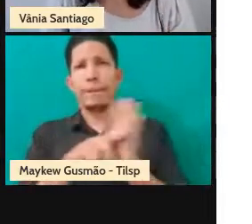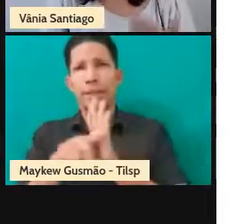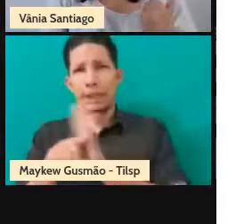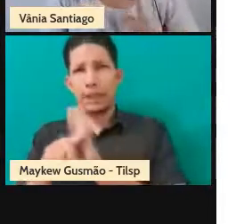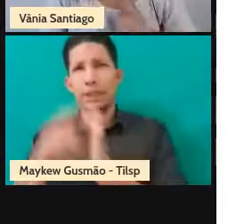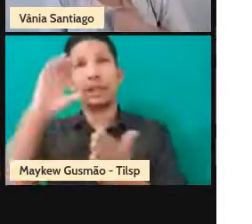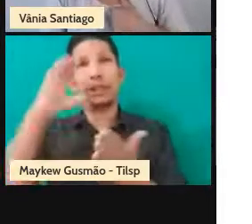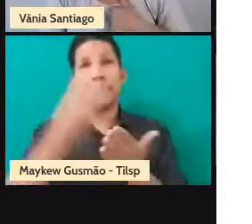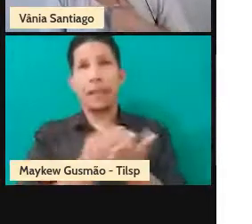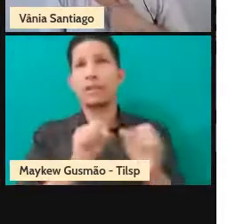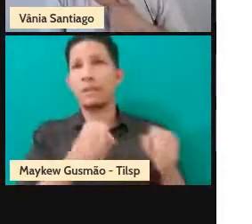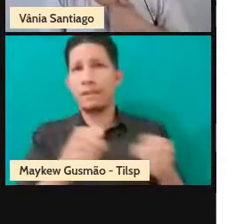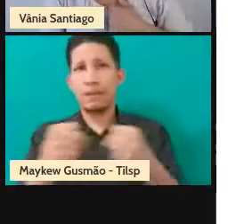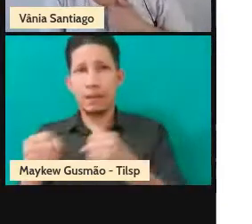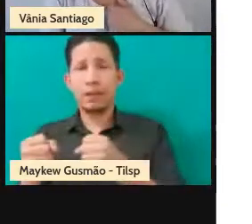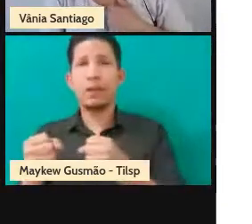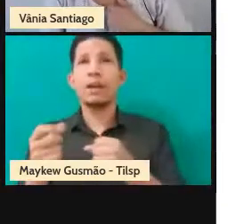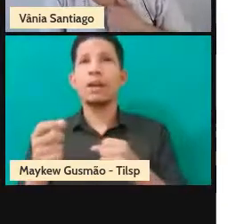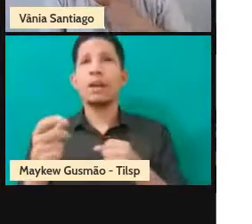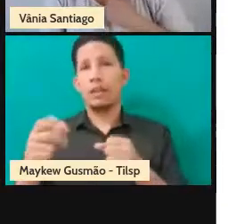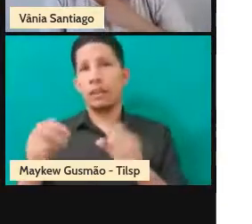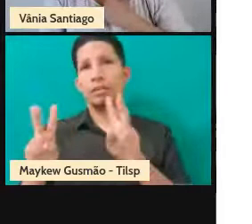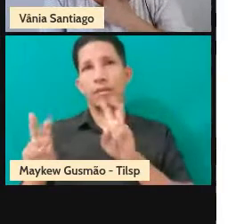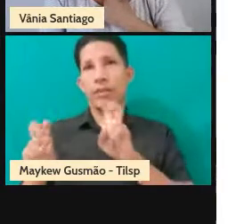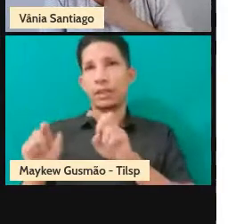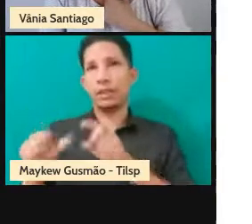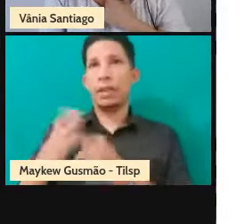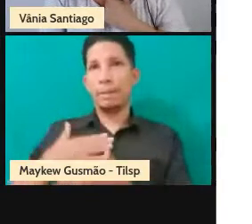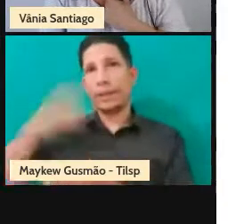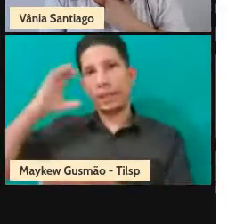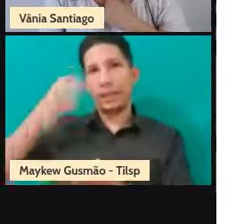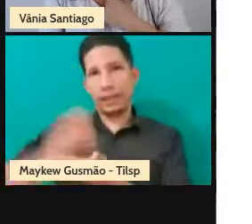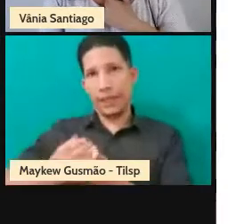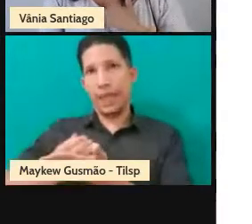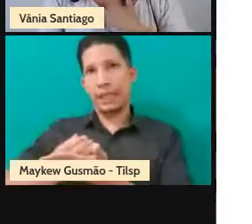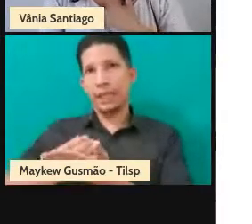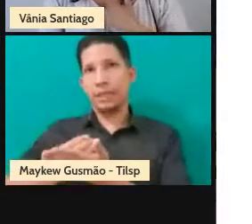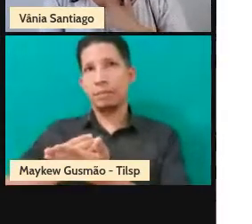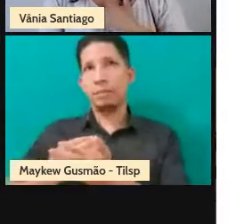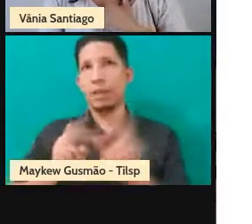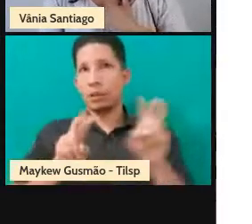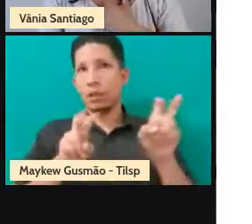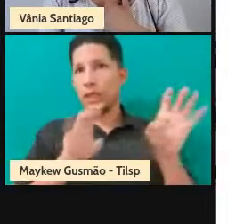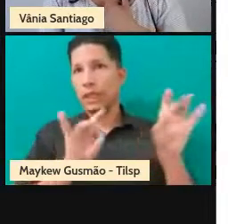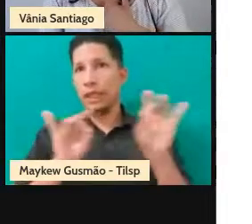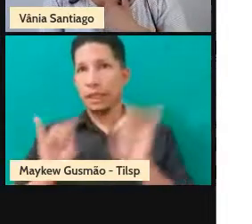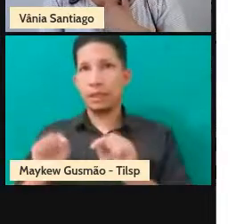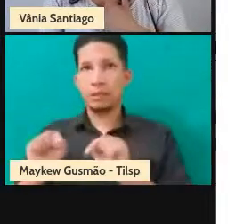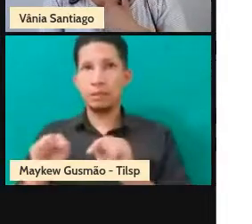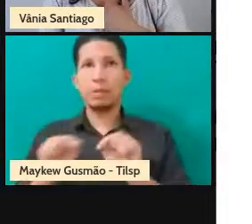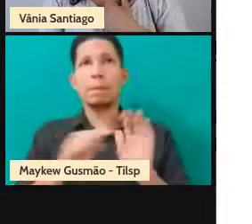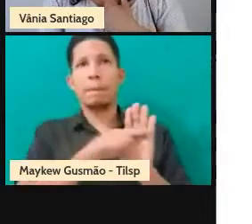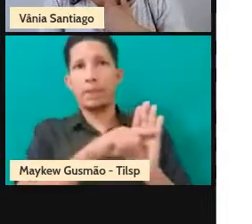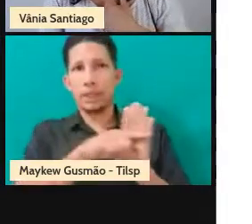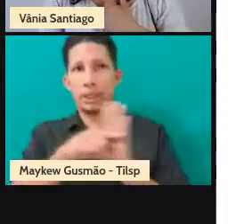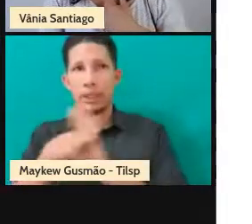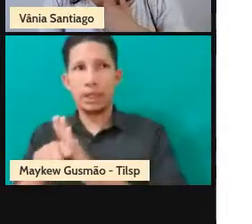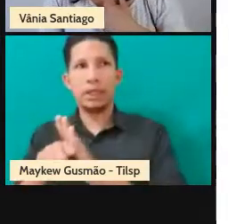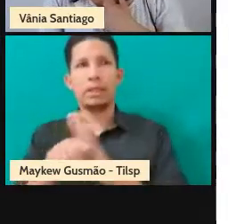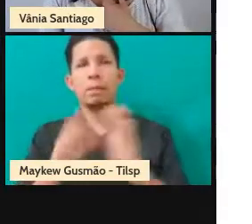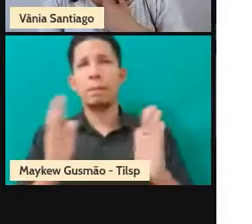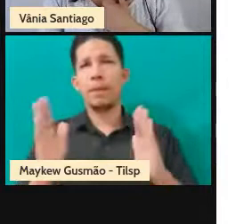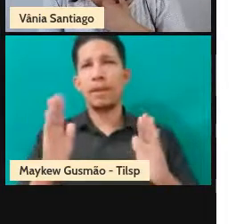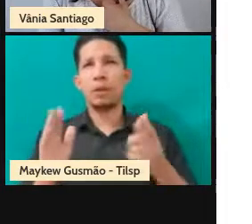foram citadas no texto da minha tese de doutorado, as pesquisas entre 2010